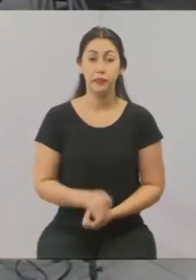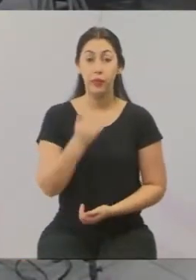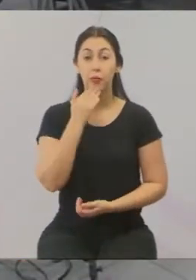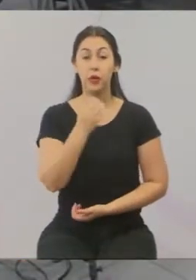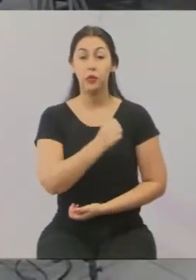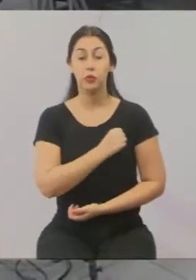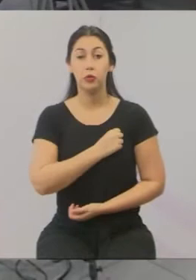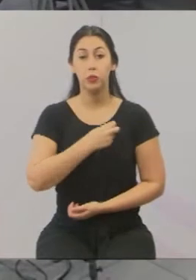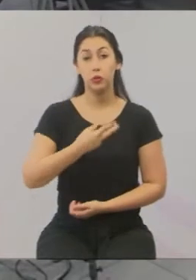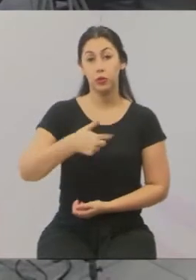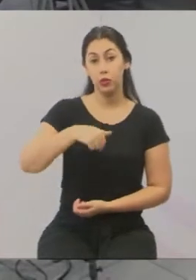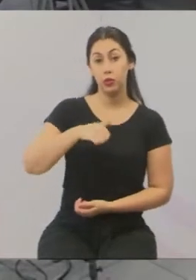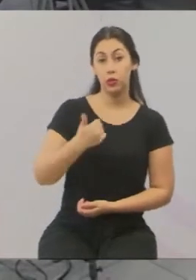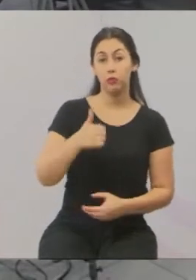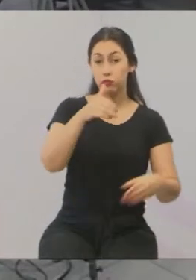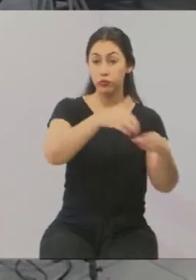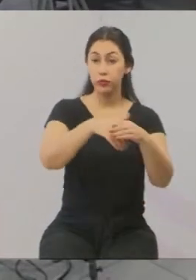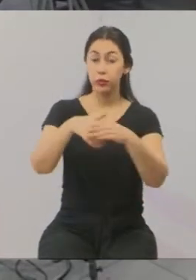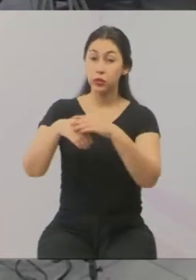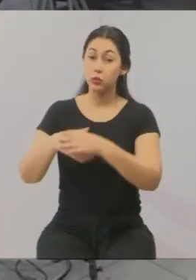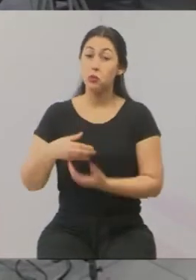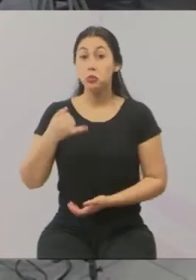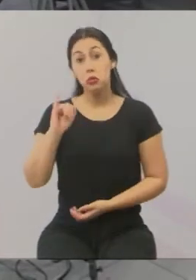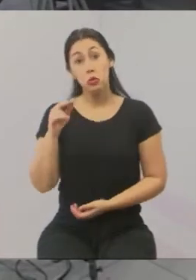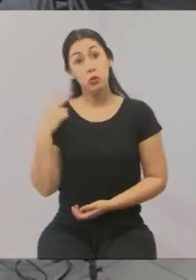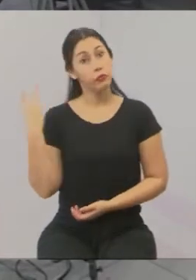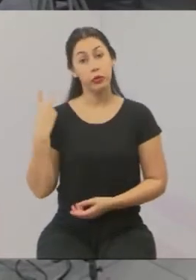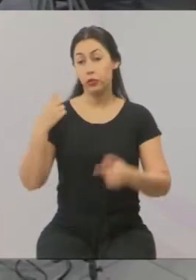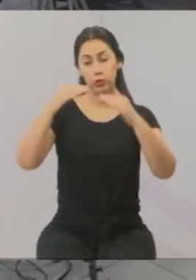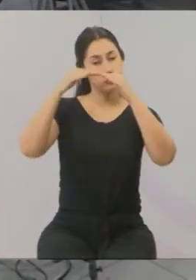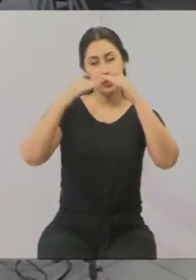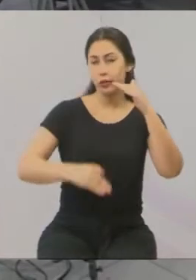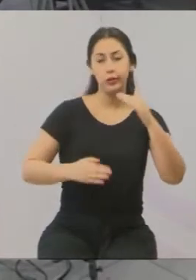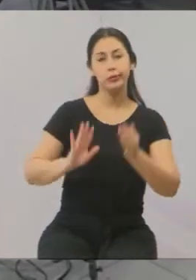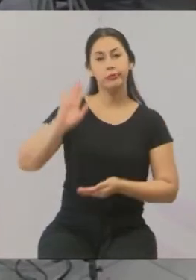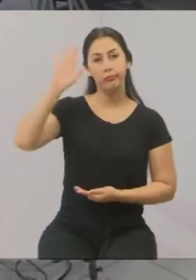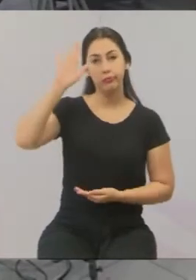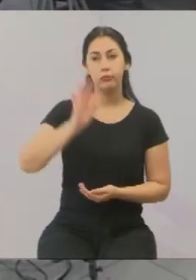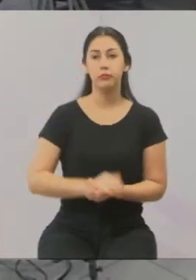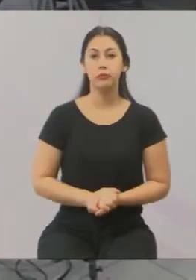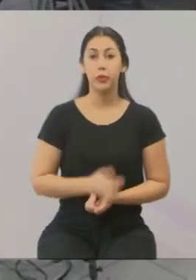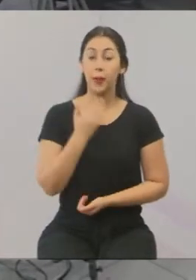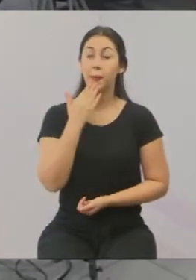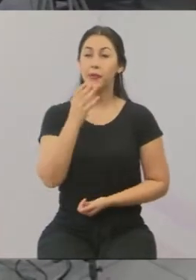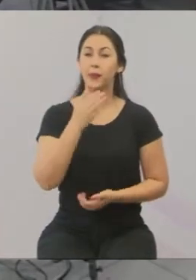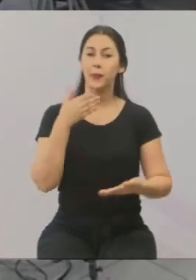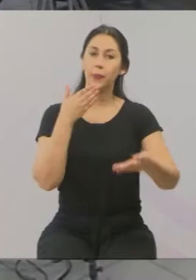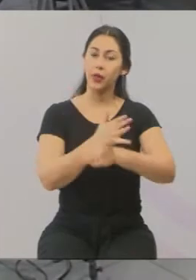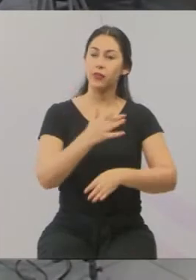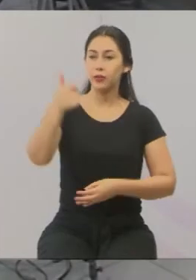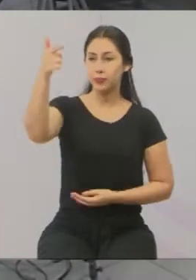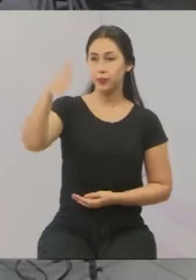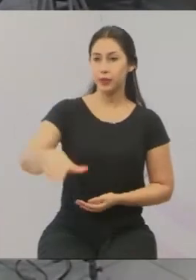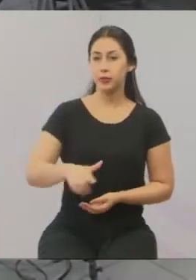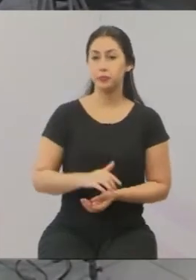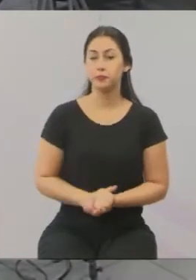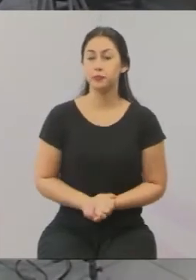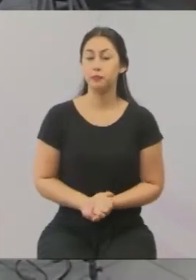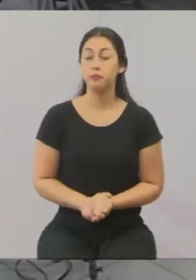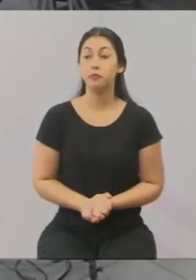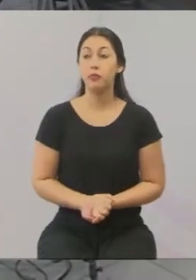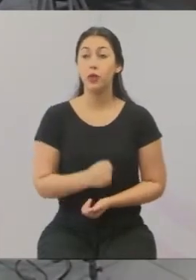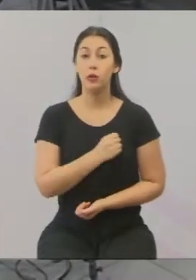Requerimento 271 em votação. Os vereadores contrários se manifestem levantando o braço. Requerimento aprovado. Próximo requerimento.